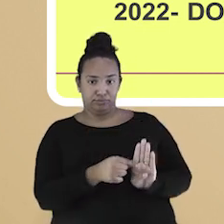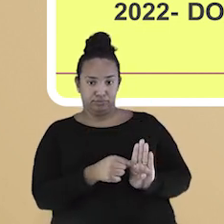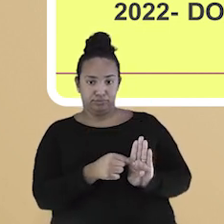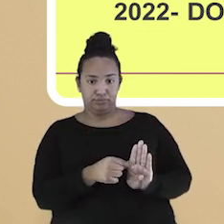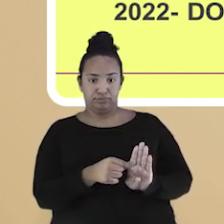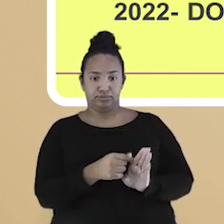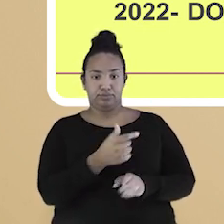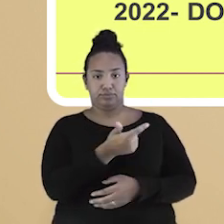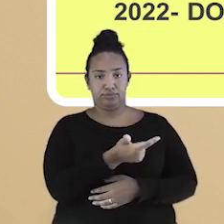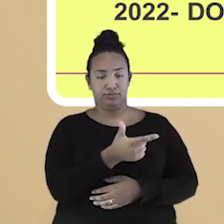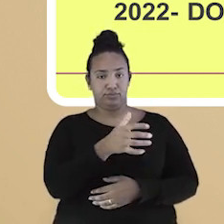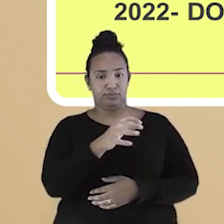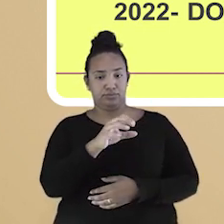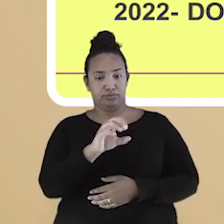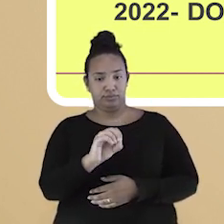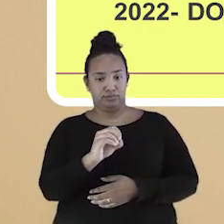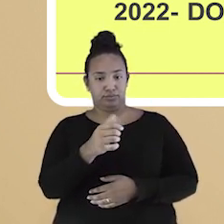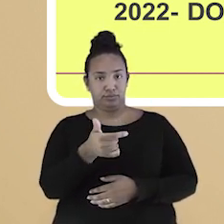lemos